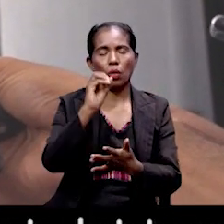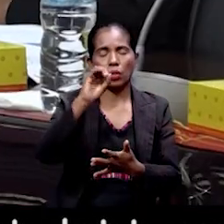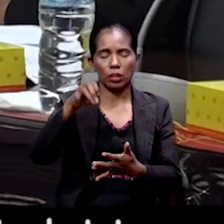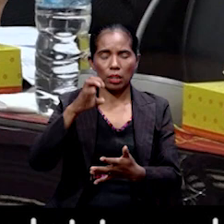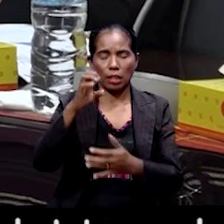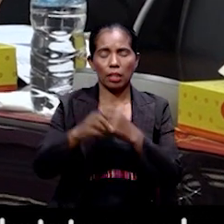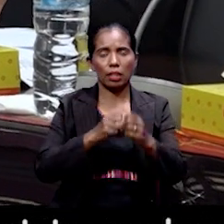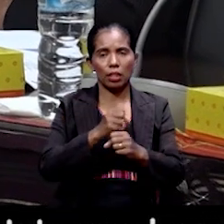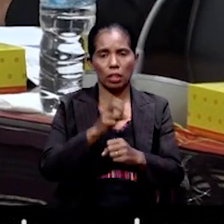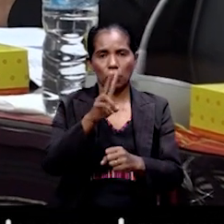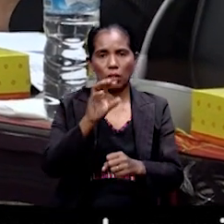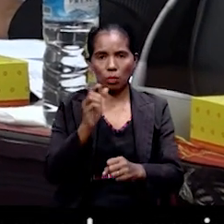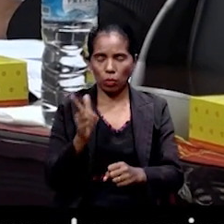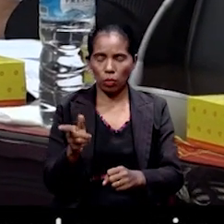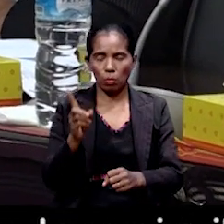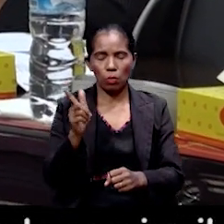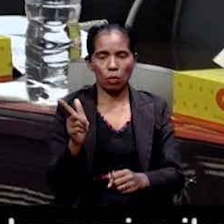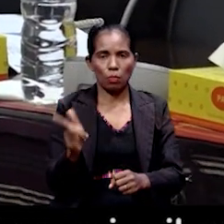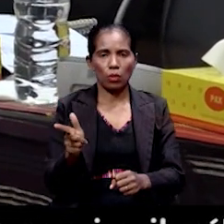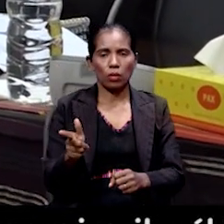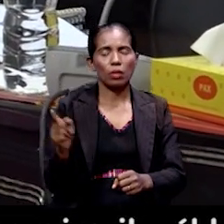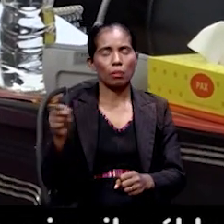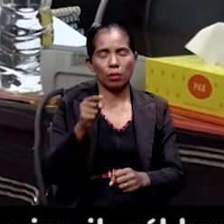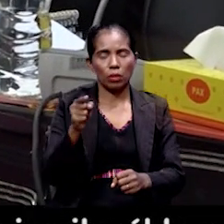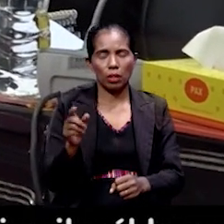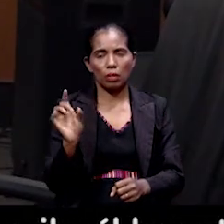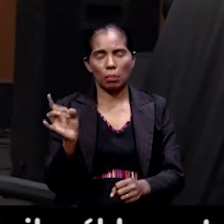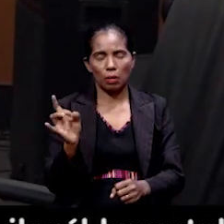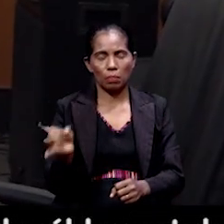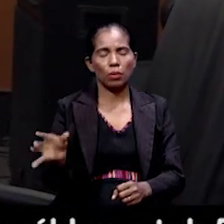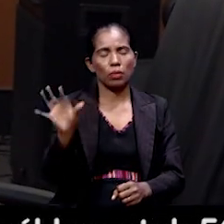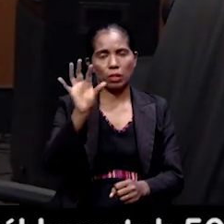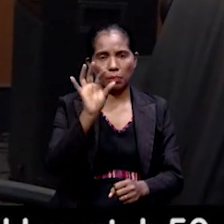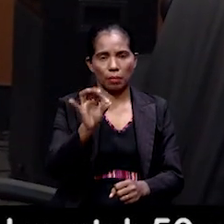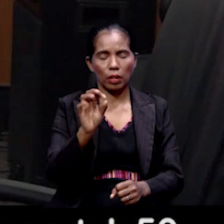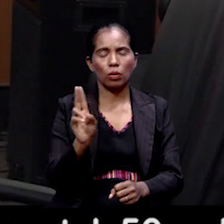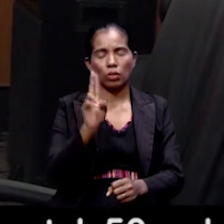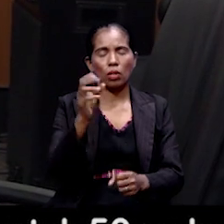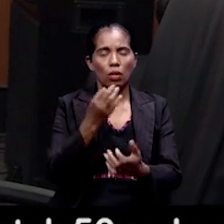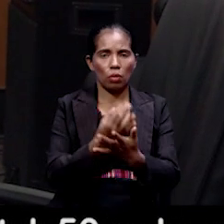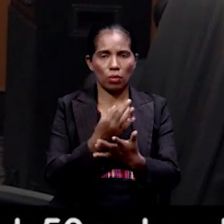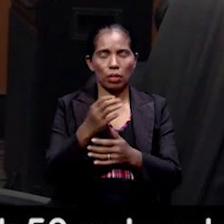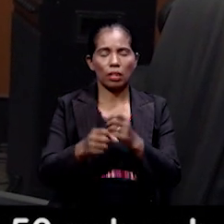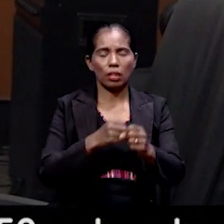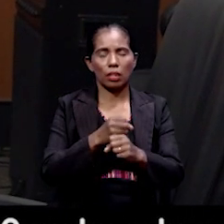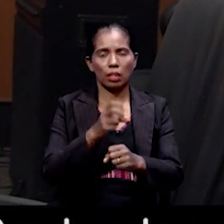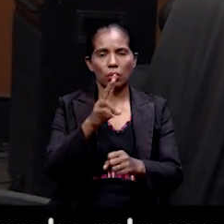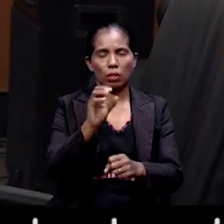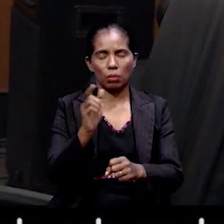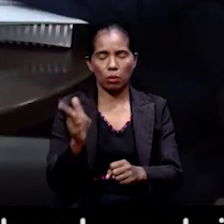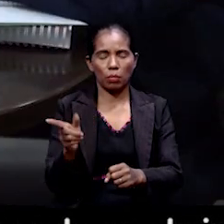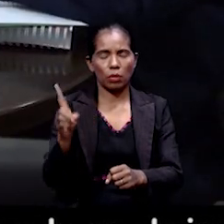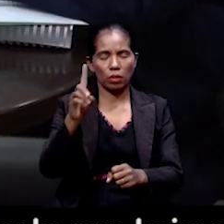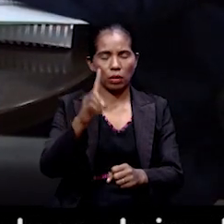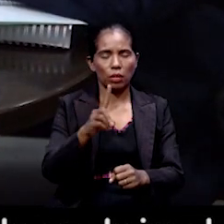Rua Nulo Nian, a 15% o alunulo recensia, no execução orçamento geral Estado de Tinangrihungrua, Rua Nulo Recen Ida,